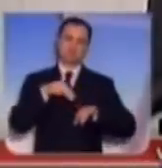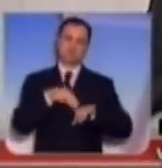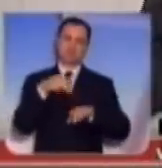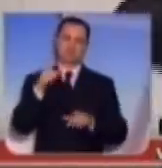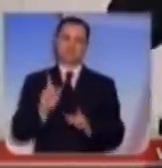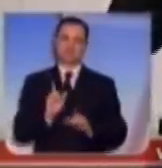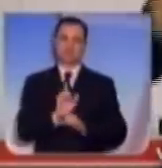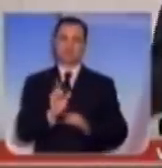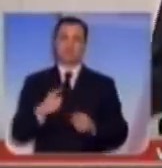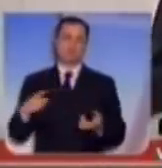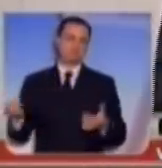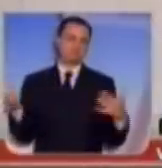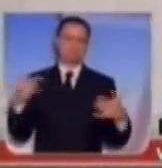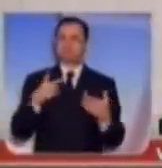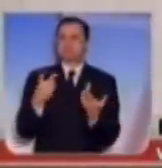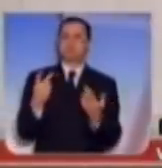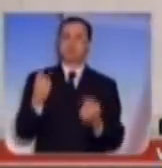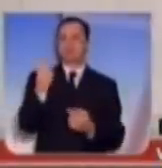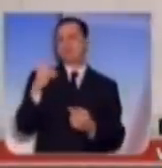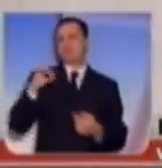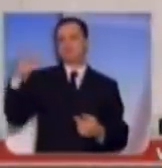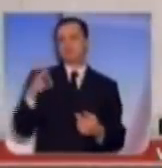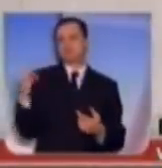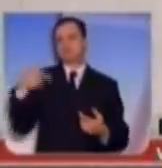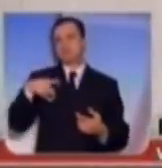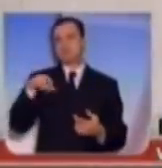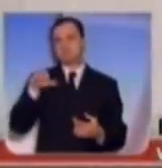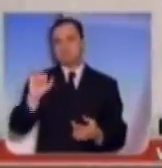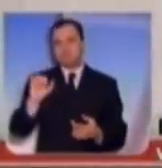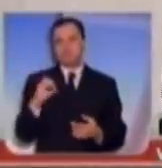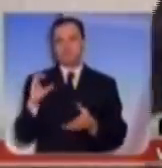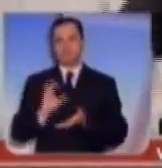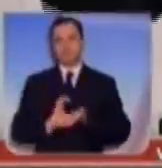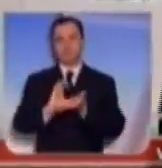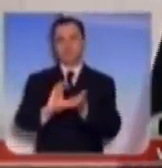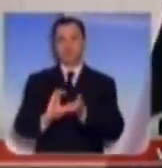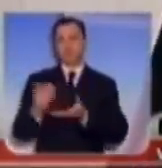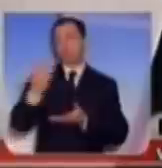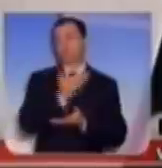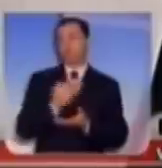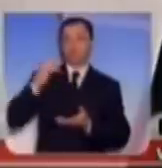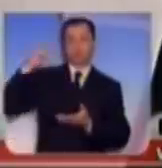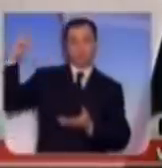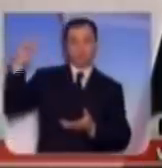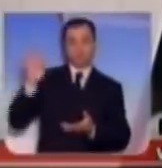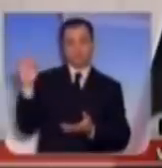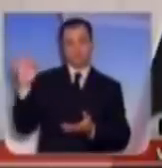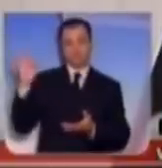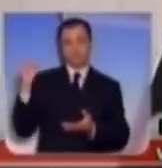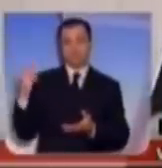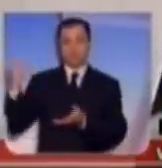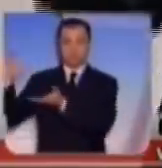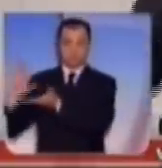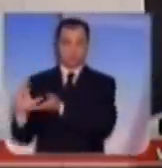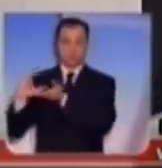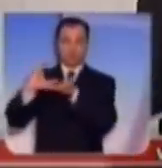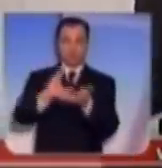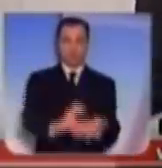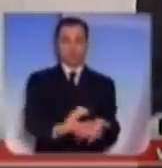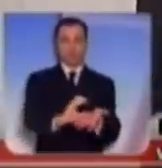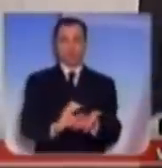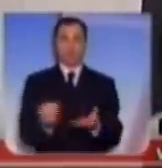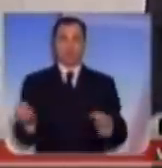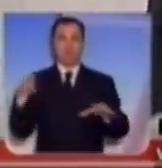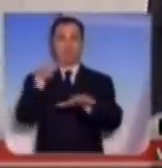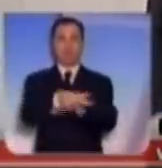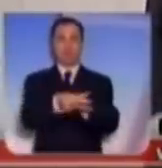em relação aos 10% do PIB em educação, onde o governo federal patrocinou